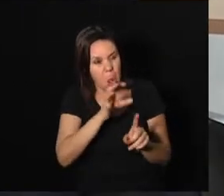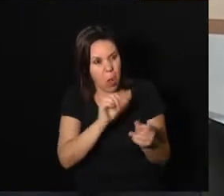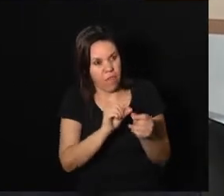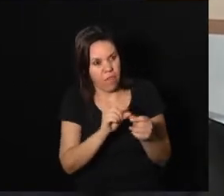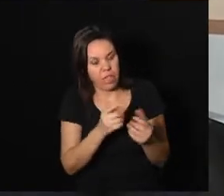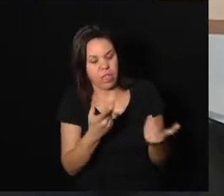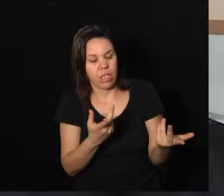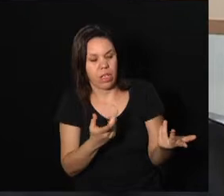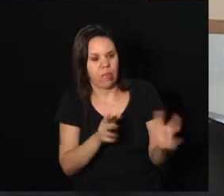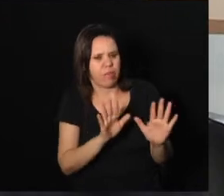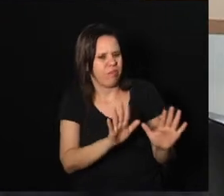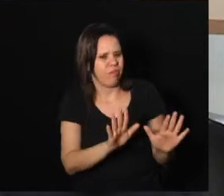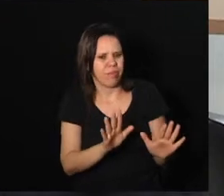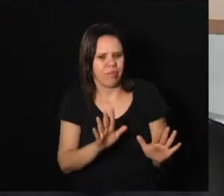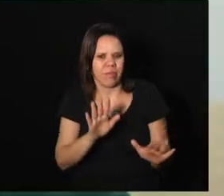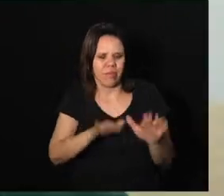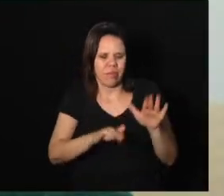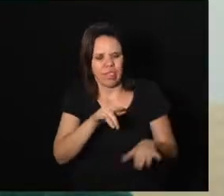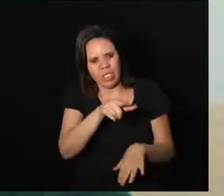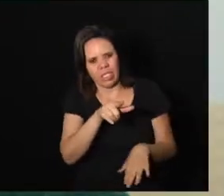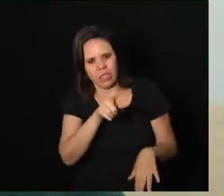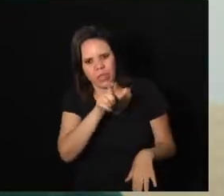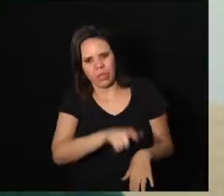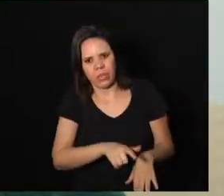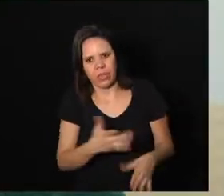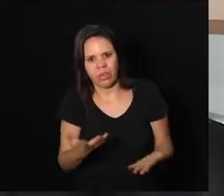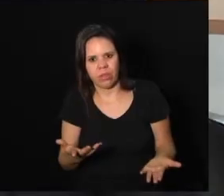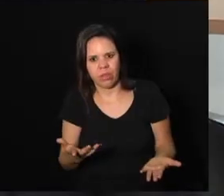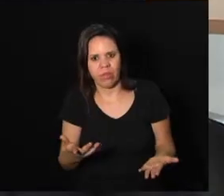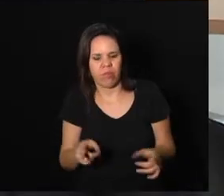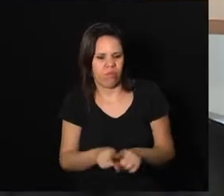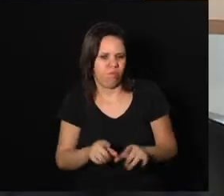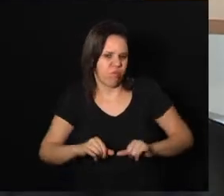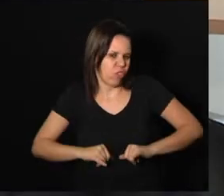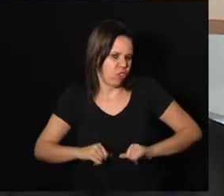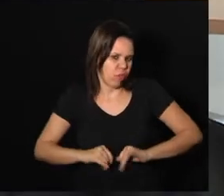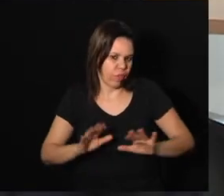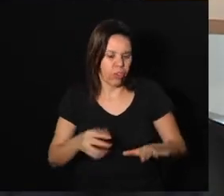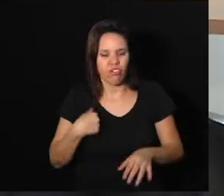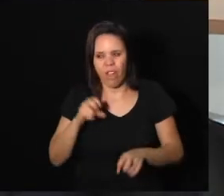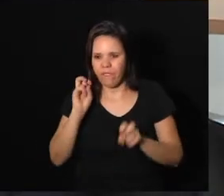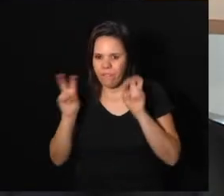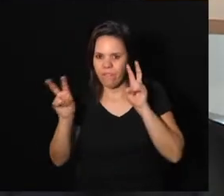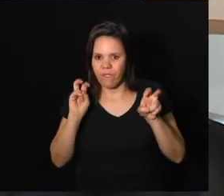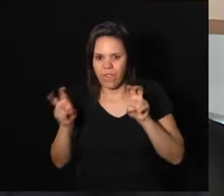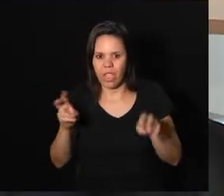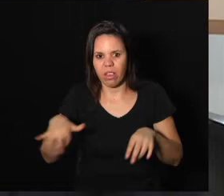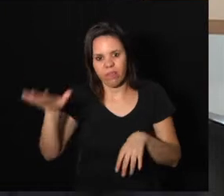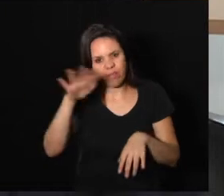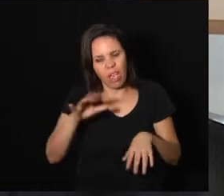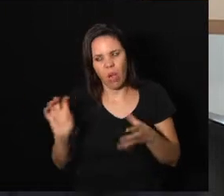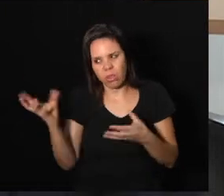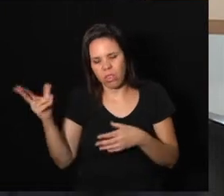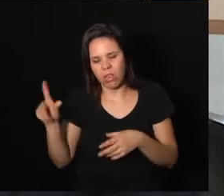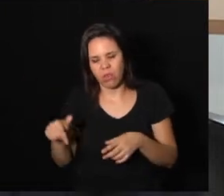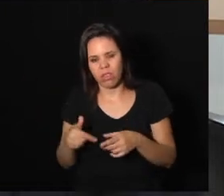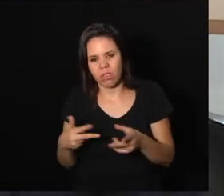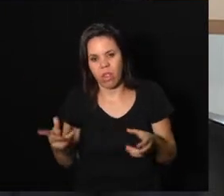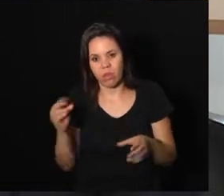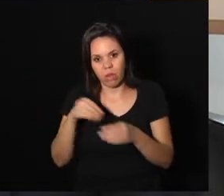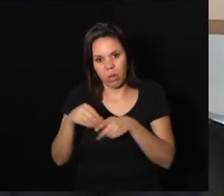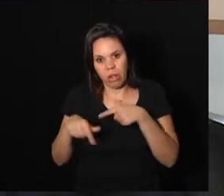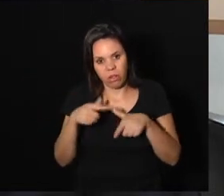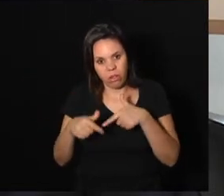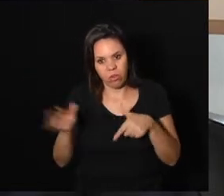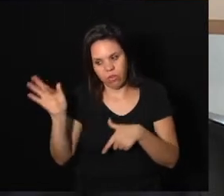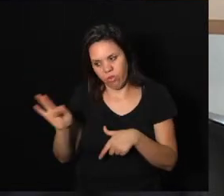filho. E às vezes o preço é muito alto. Né? Eu vi vários casos, eu que trabalho também dentro da universidade, a gente